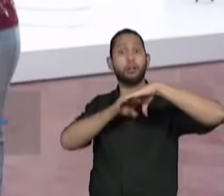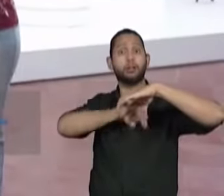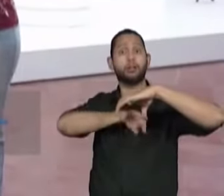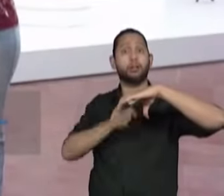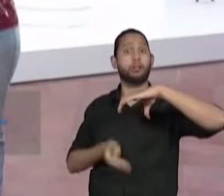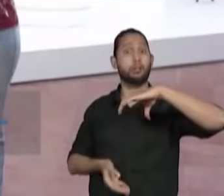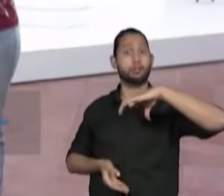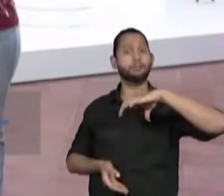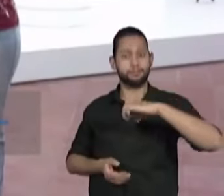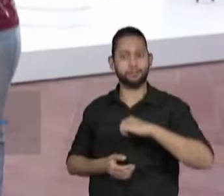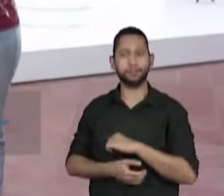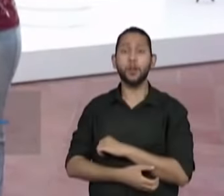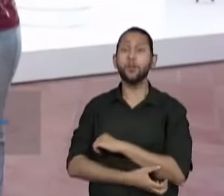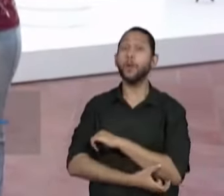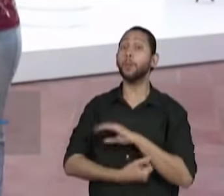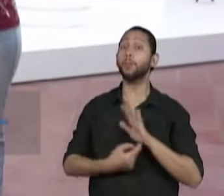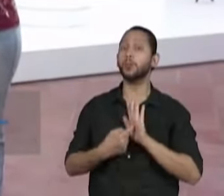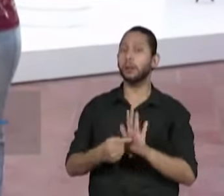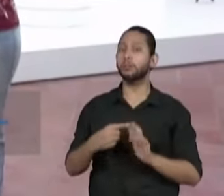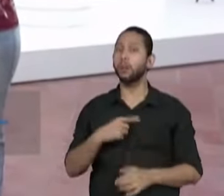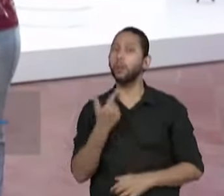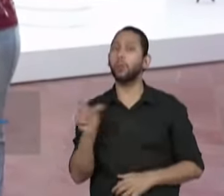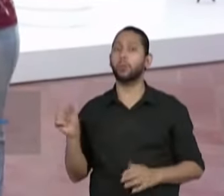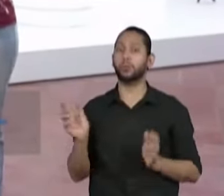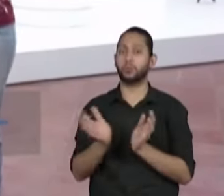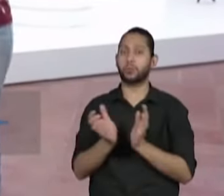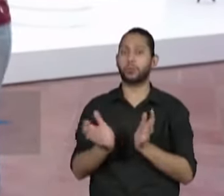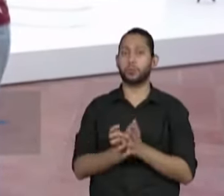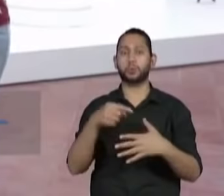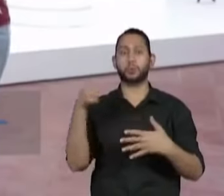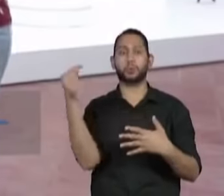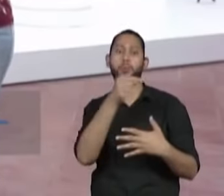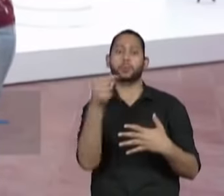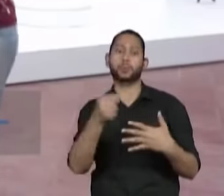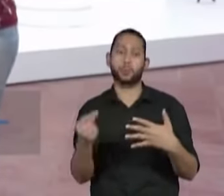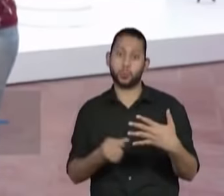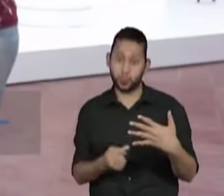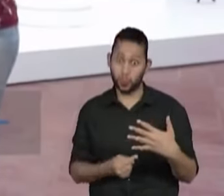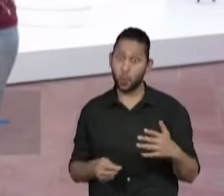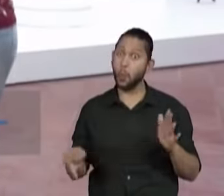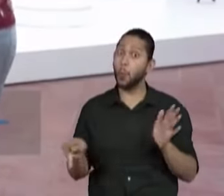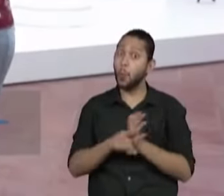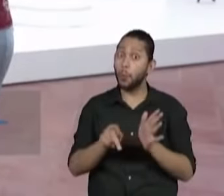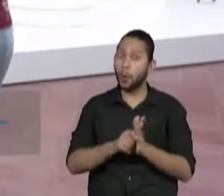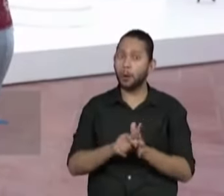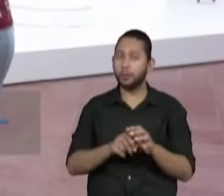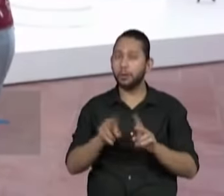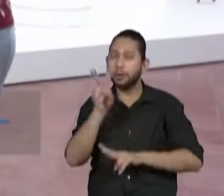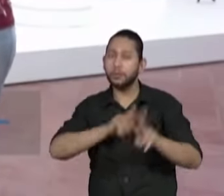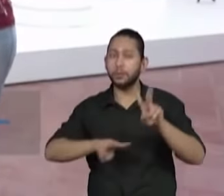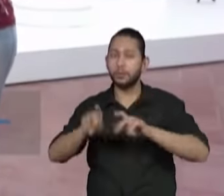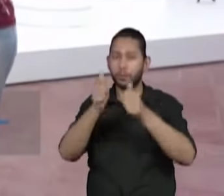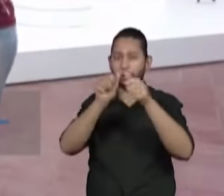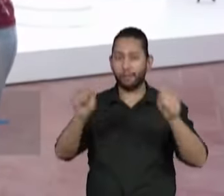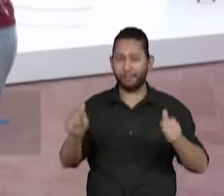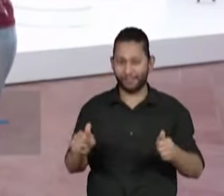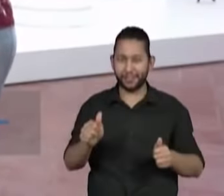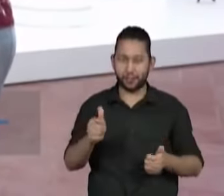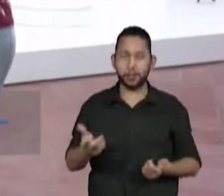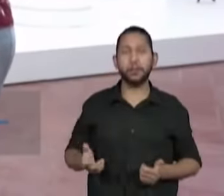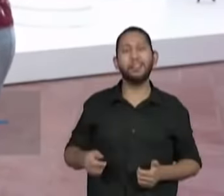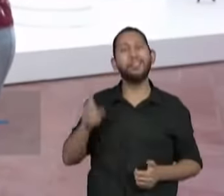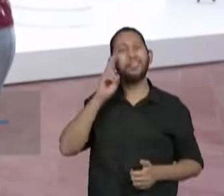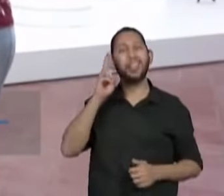agora de mais uma classificação dos arcos de alvenaria. Agora, de acordo, né, com a geometria do intradorso. Se vocês lembrarem daquela primeira imagem que a